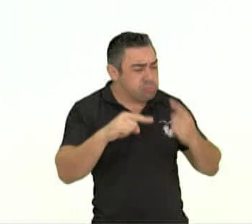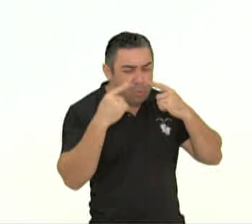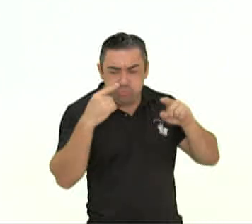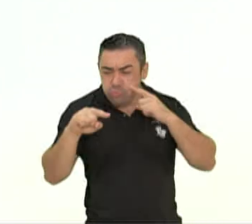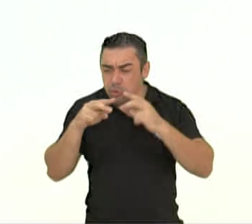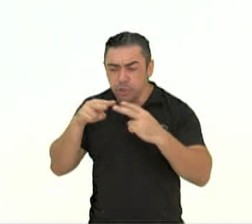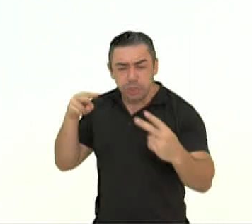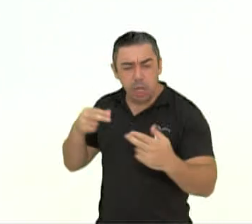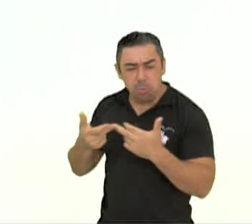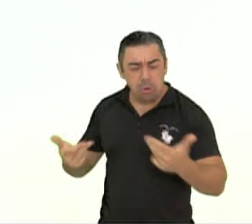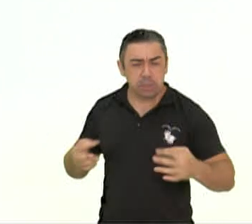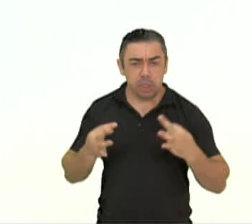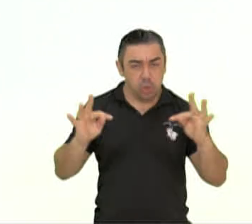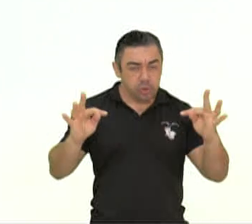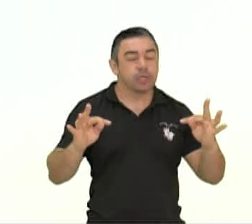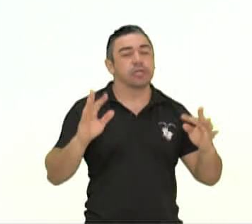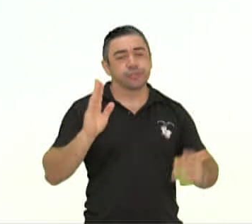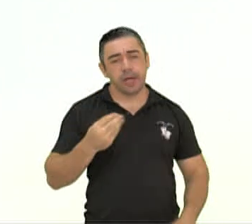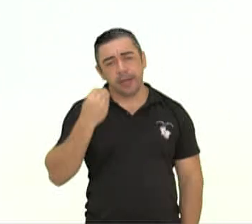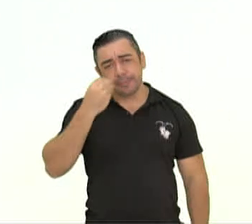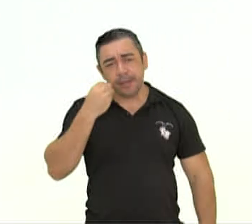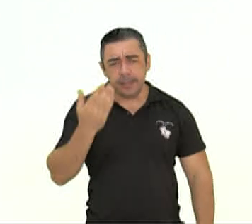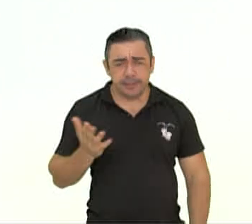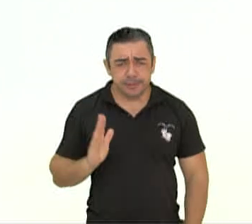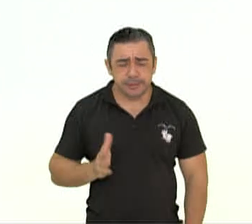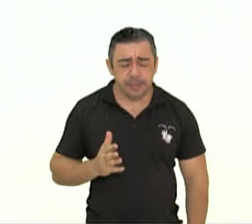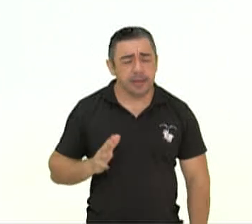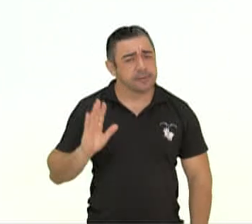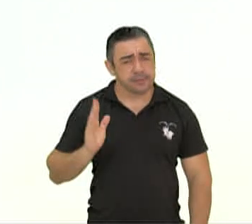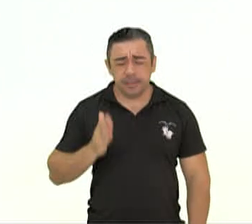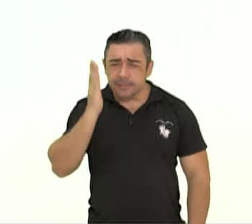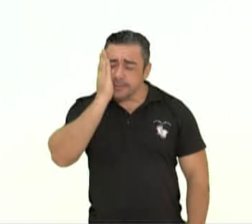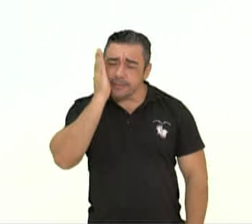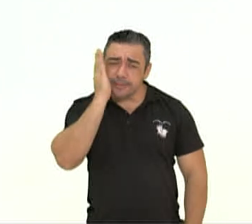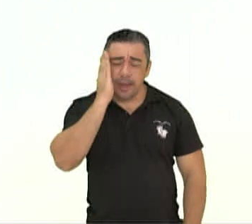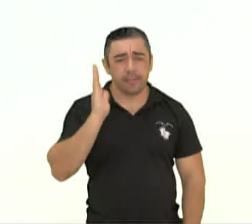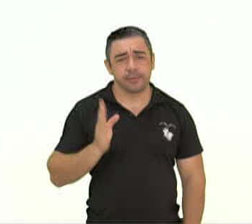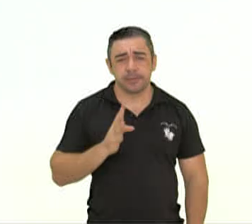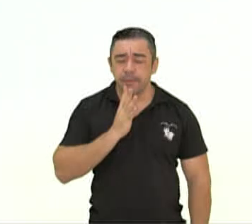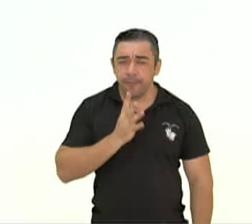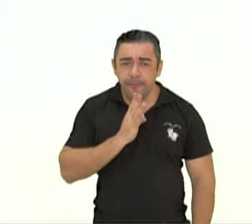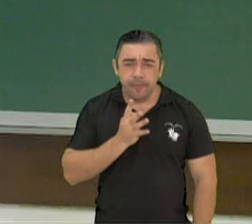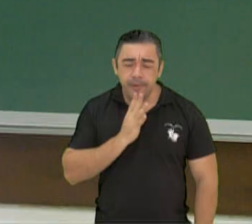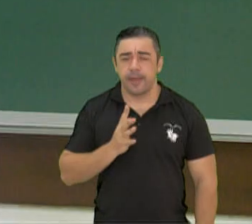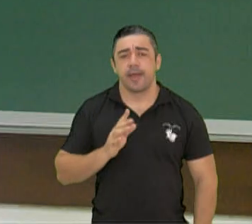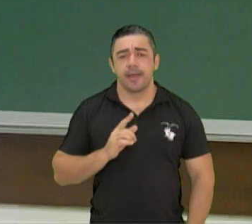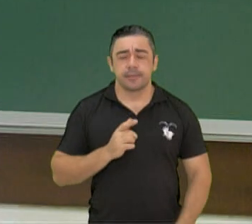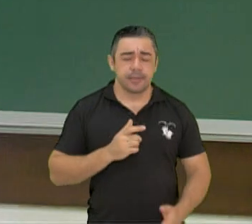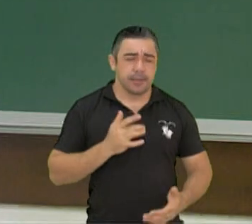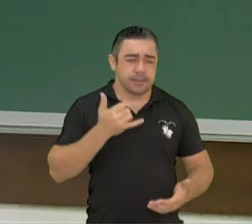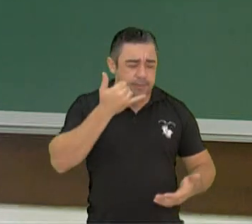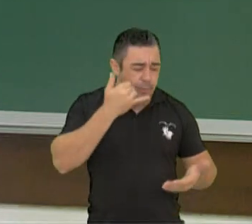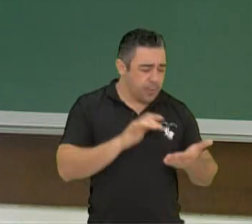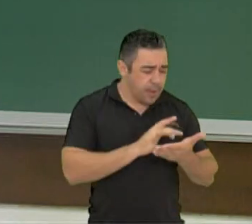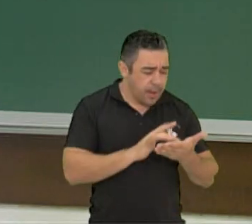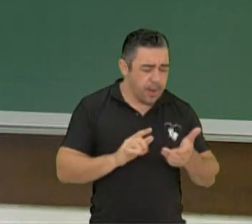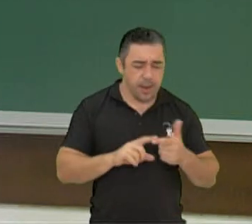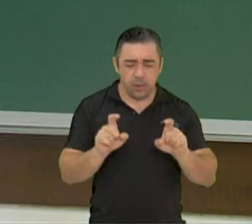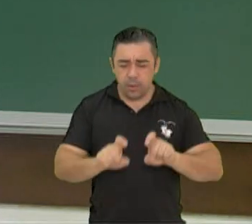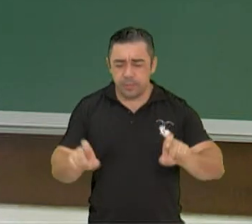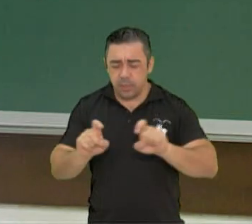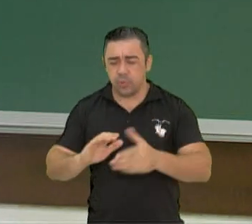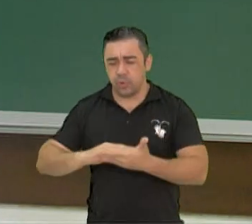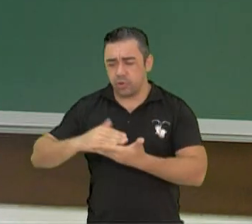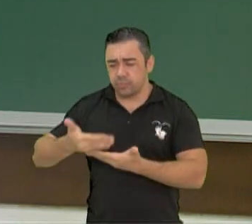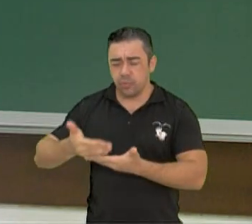suas vivências, né? Ou seja, está ali inserido ali o tempo todo, né? Então conhece o tempo todo celular, computadores,